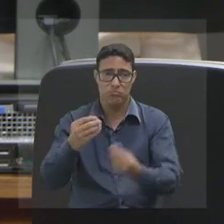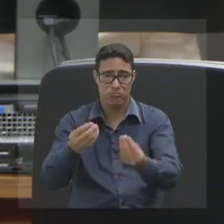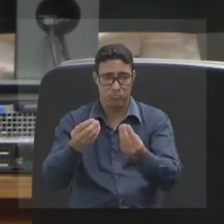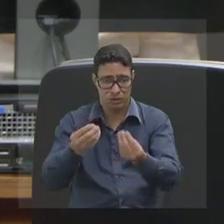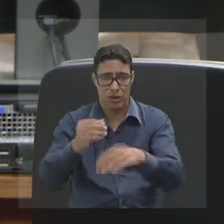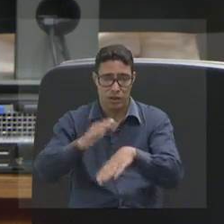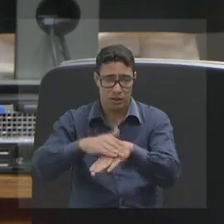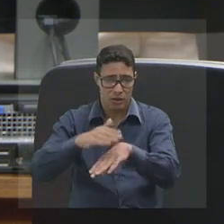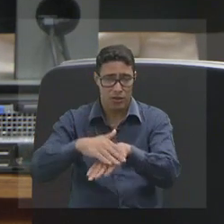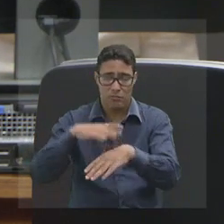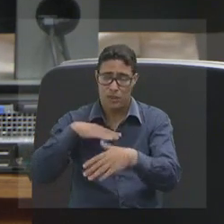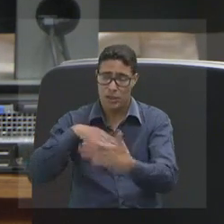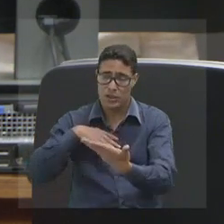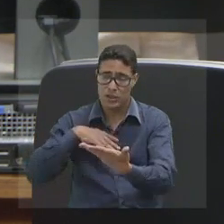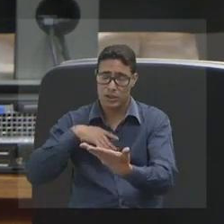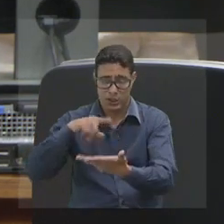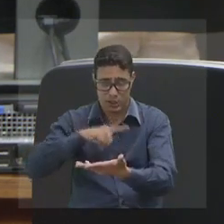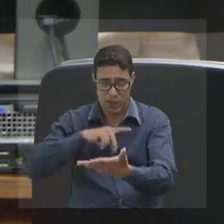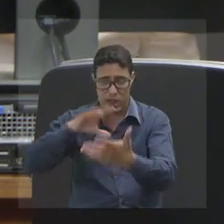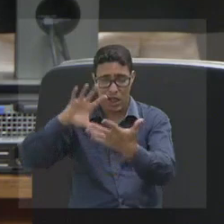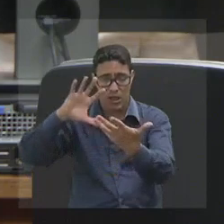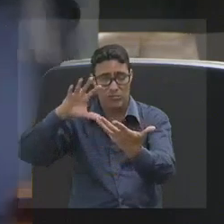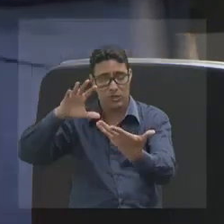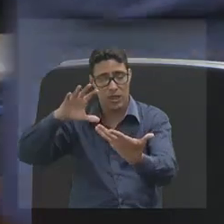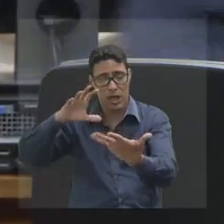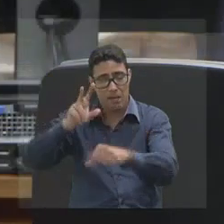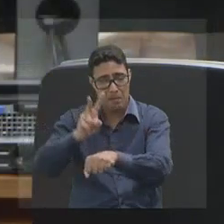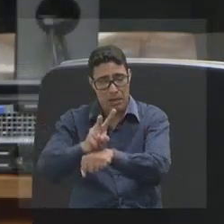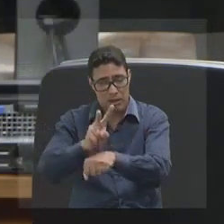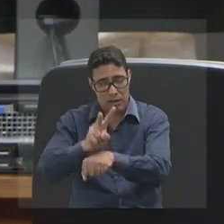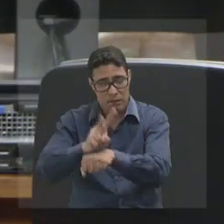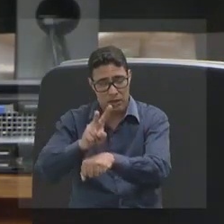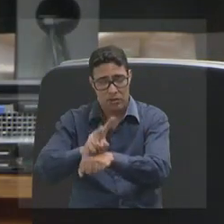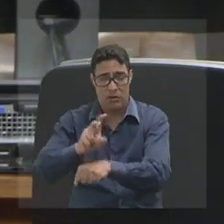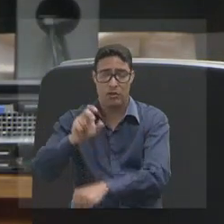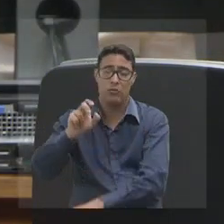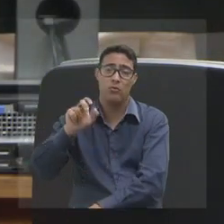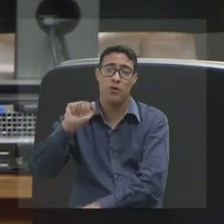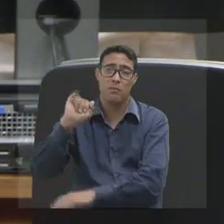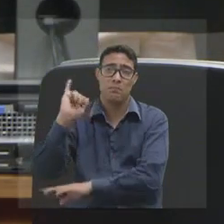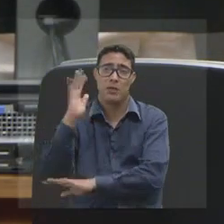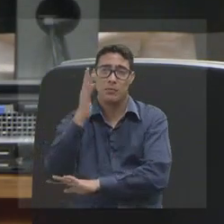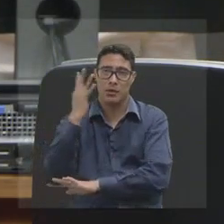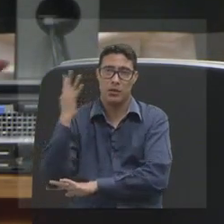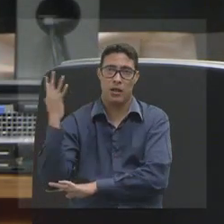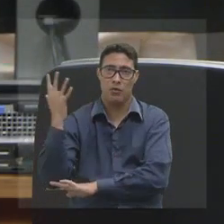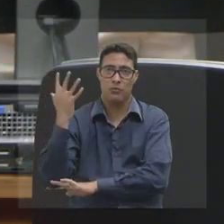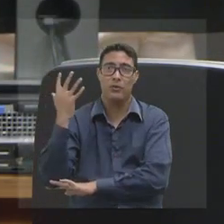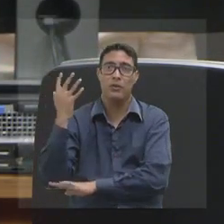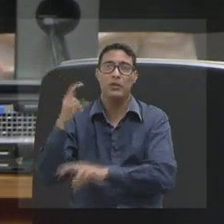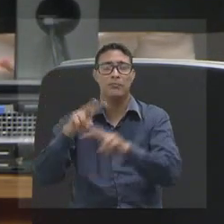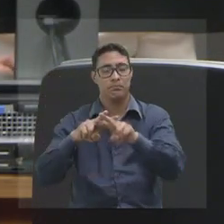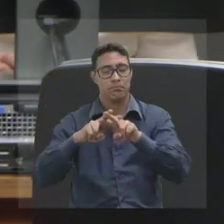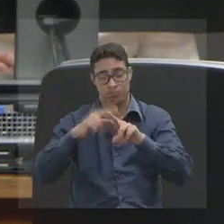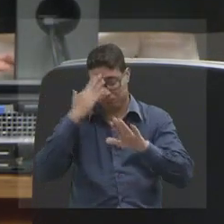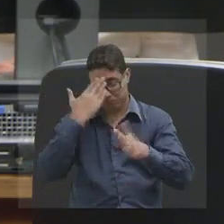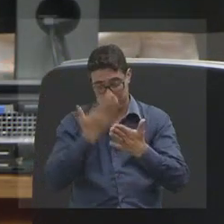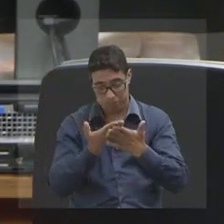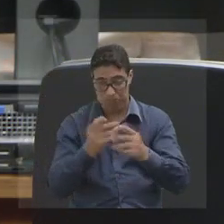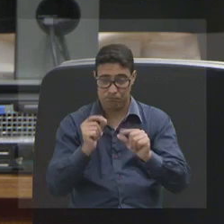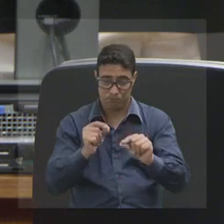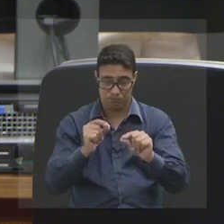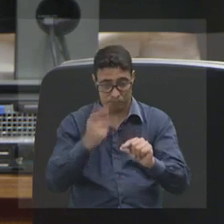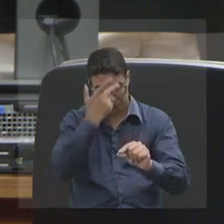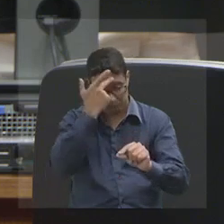destinar a preservação ambiental né então eu acredito que é o proto